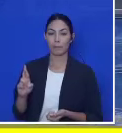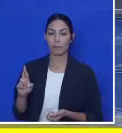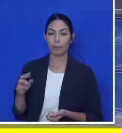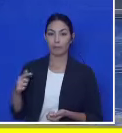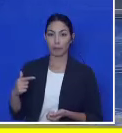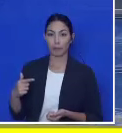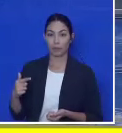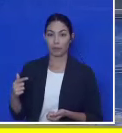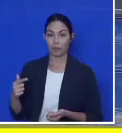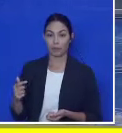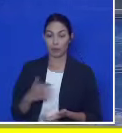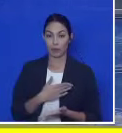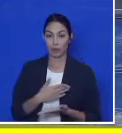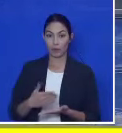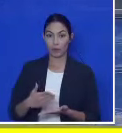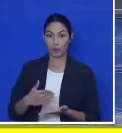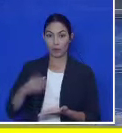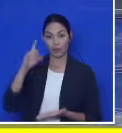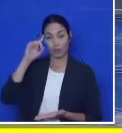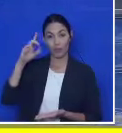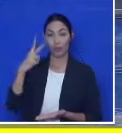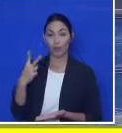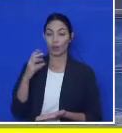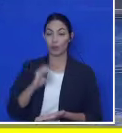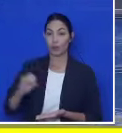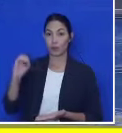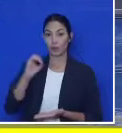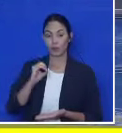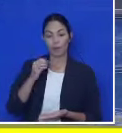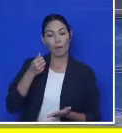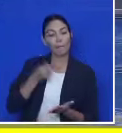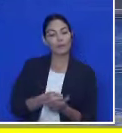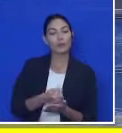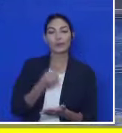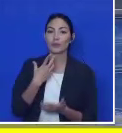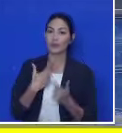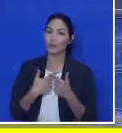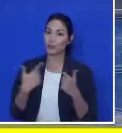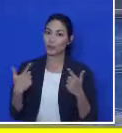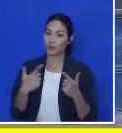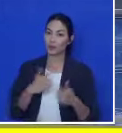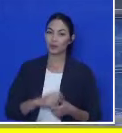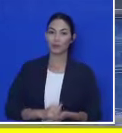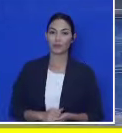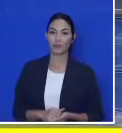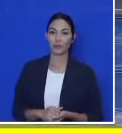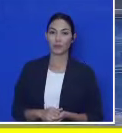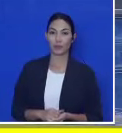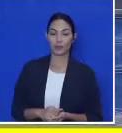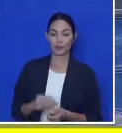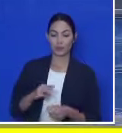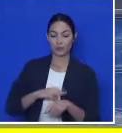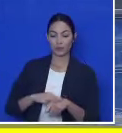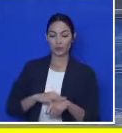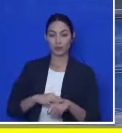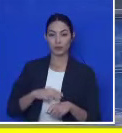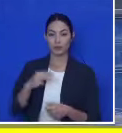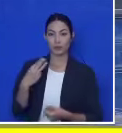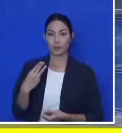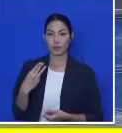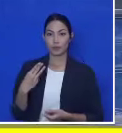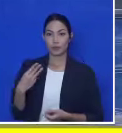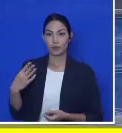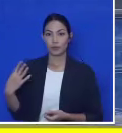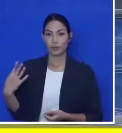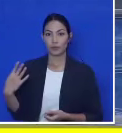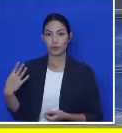2 de outubro, às 15 horas. Aposte e boa sorte. Bola marrom, número